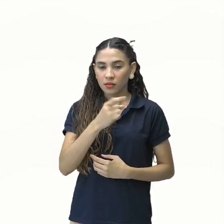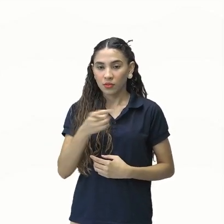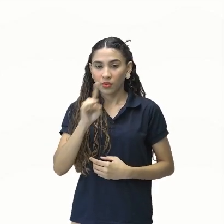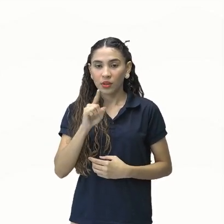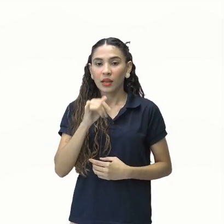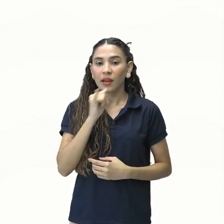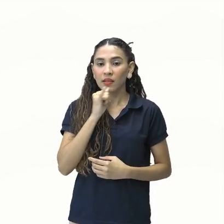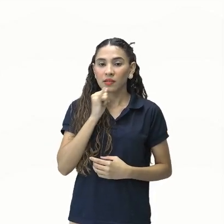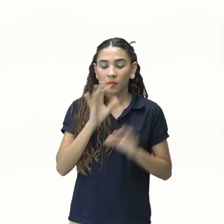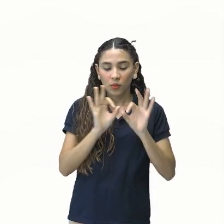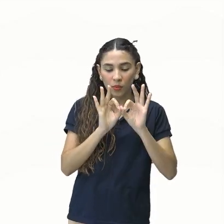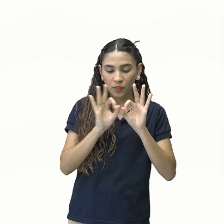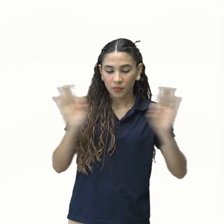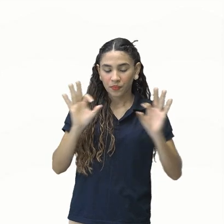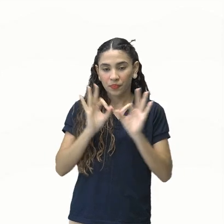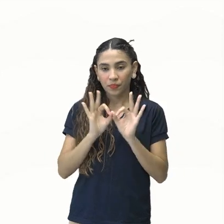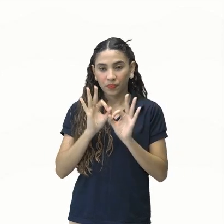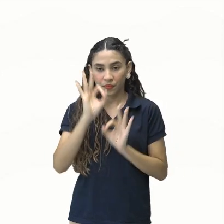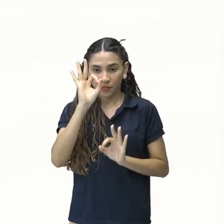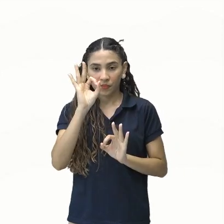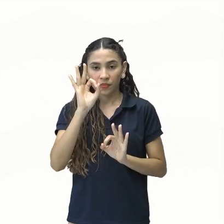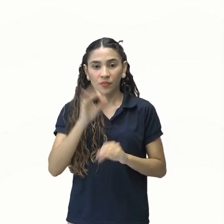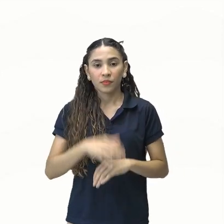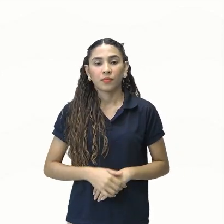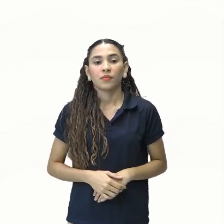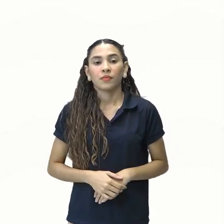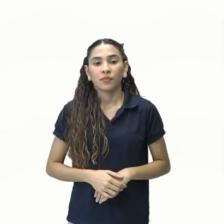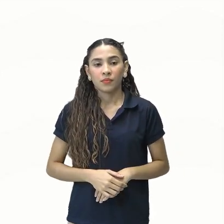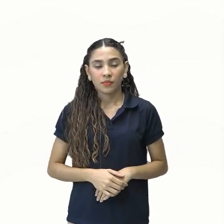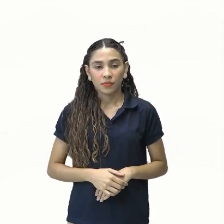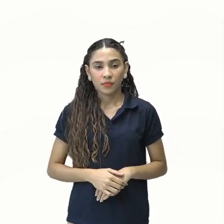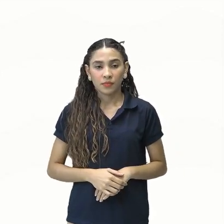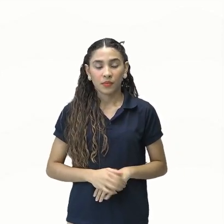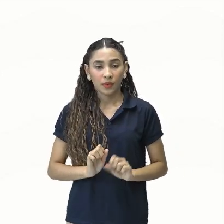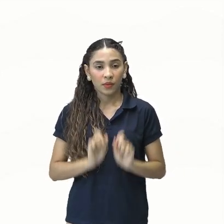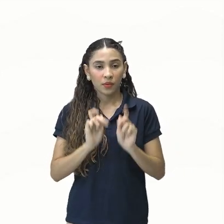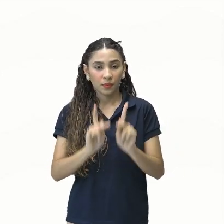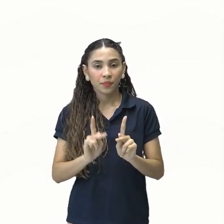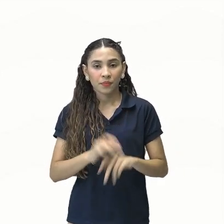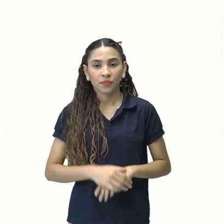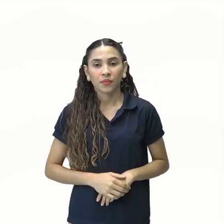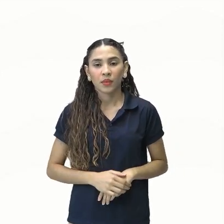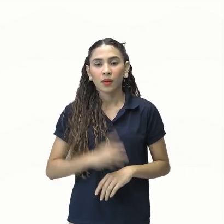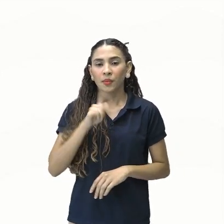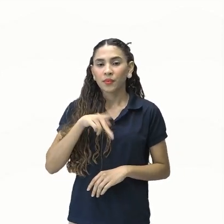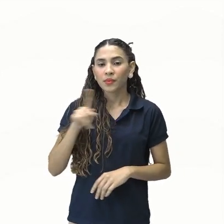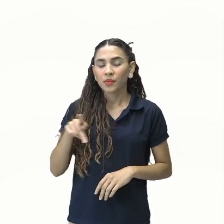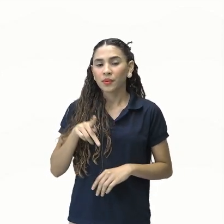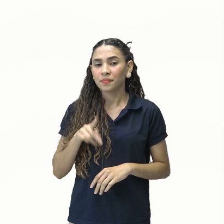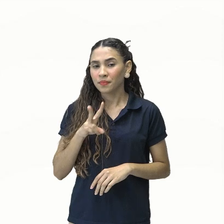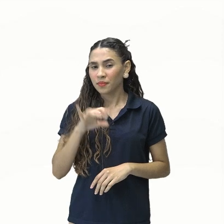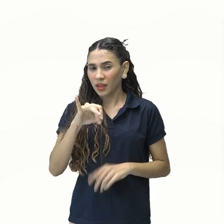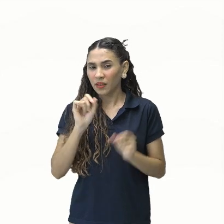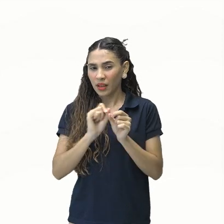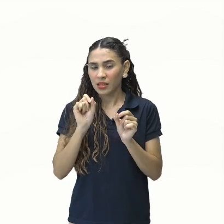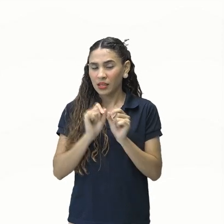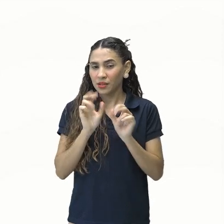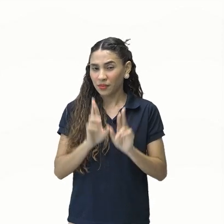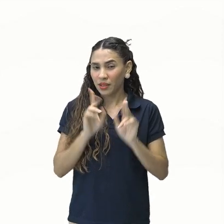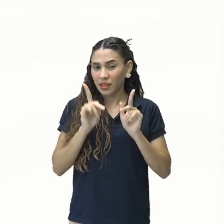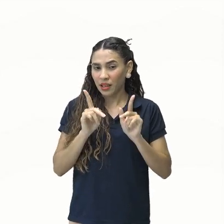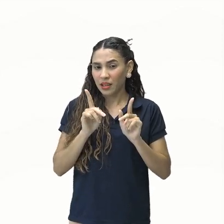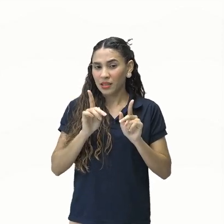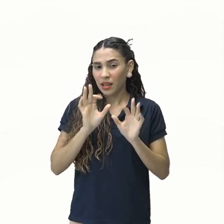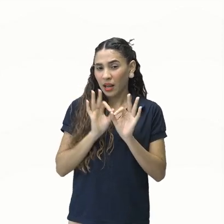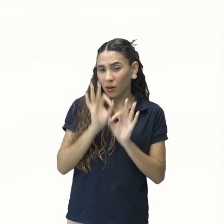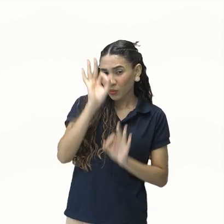comprimento, largura e altura, ok? Professor, vai fazer diferença aqui quem é